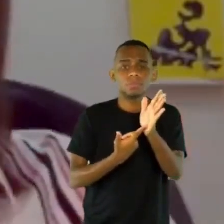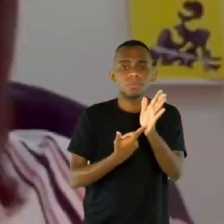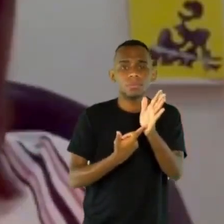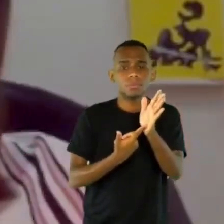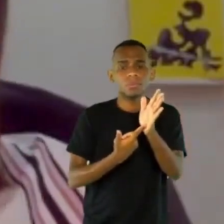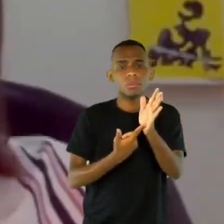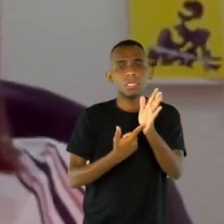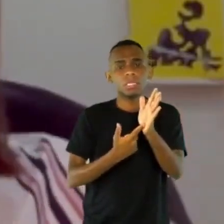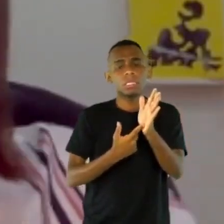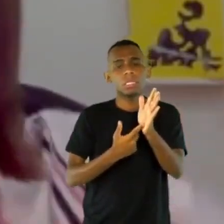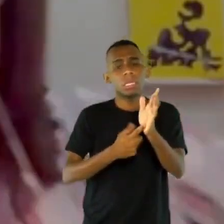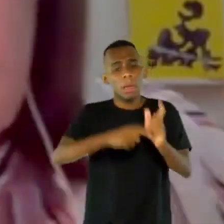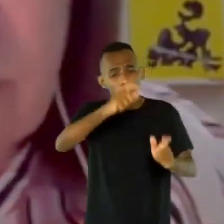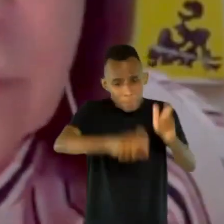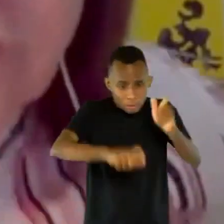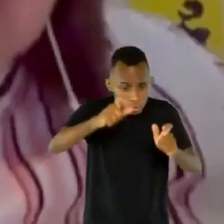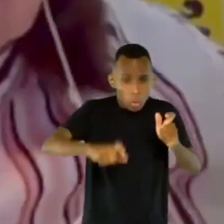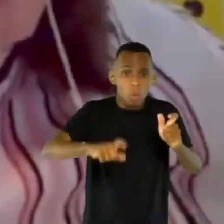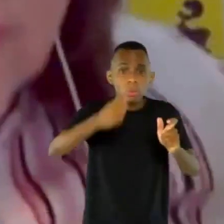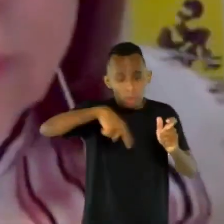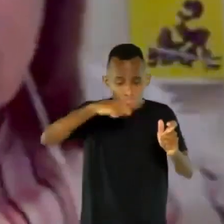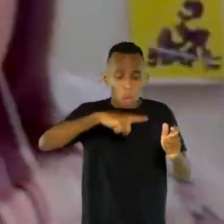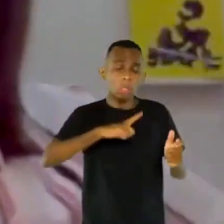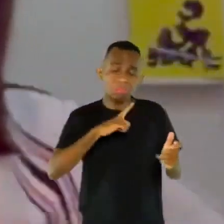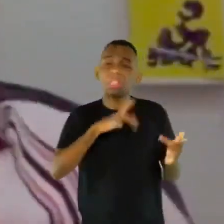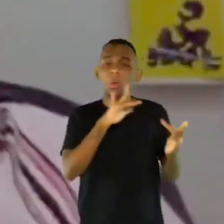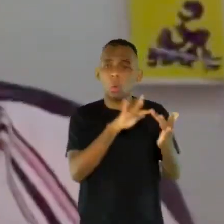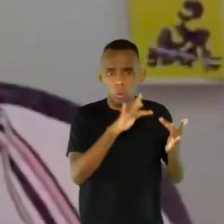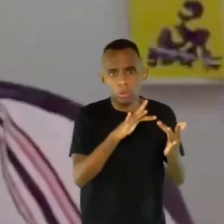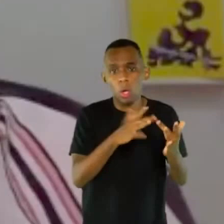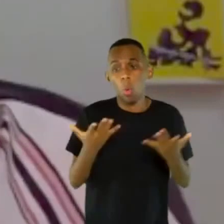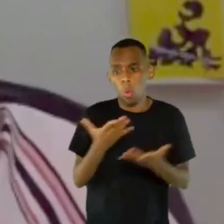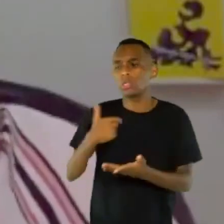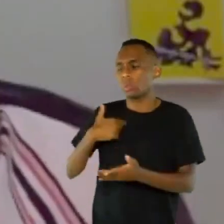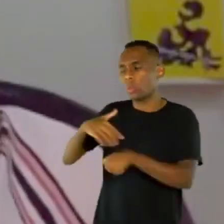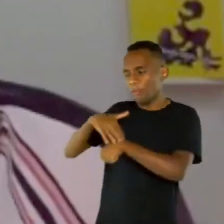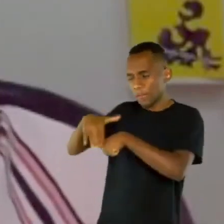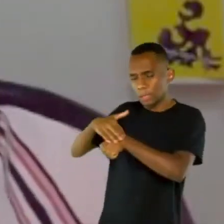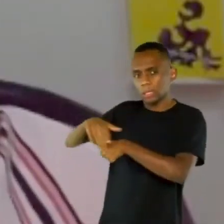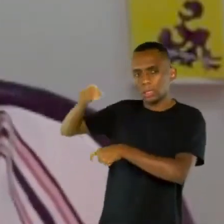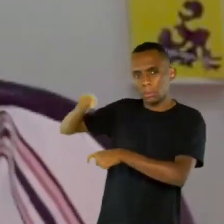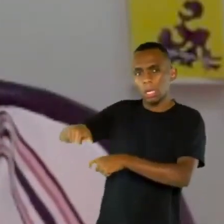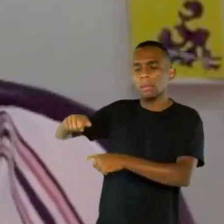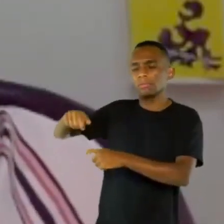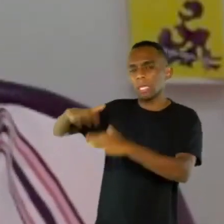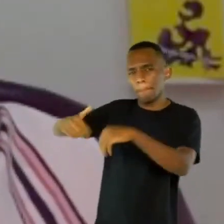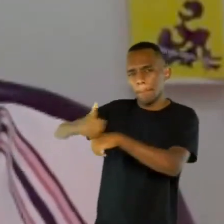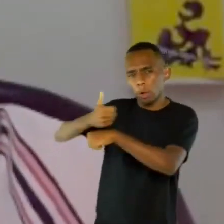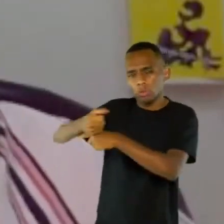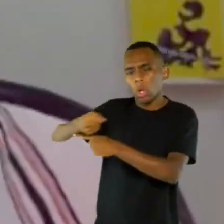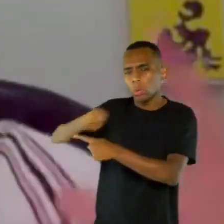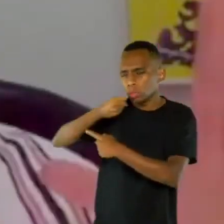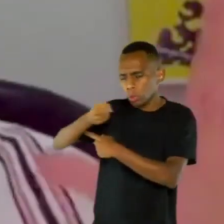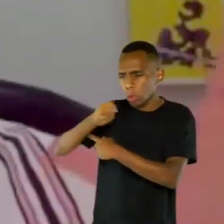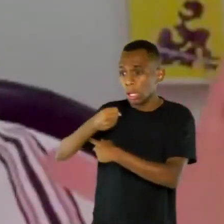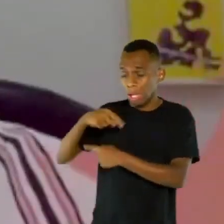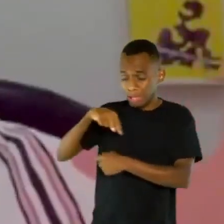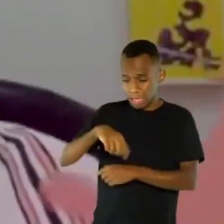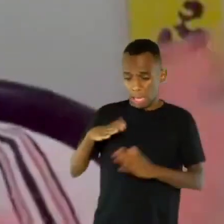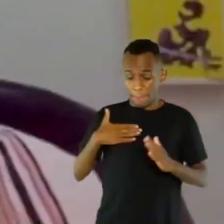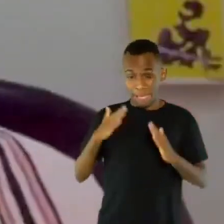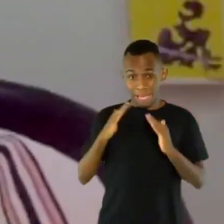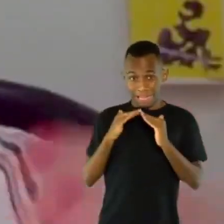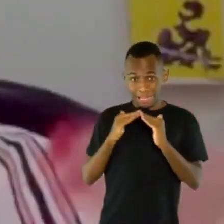estão muito presentes na nossa rotina, né? Eu estava falando hoje para uma jornalista, assim, aqui da minha casa,